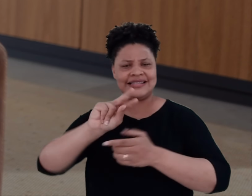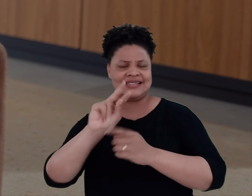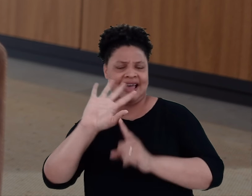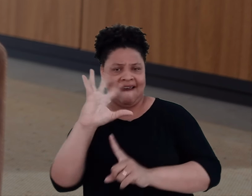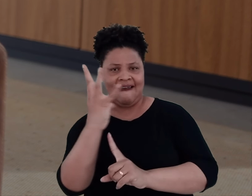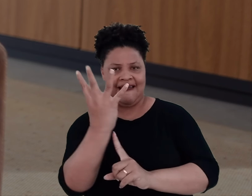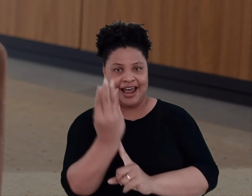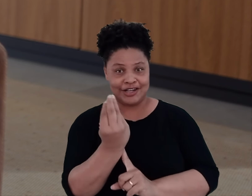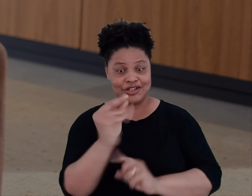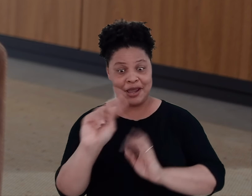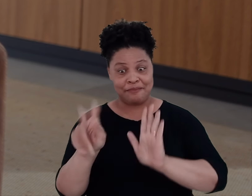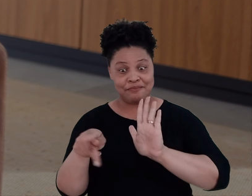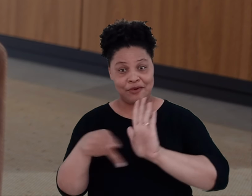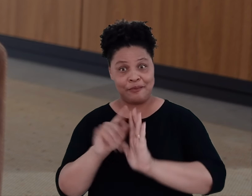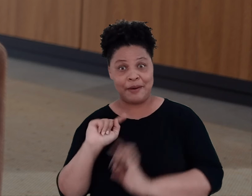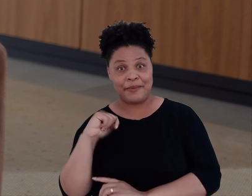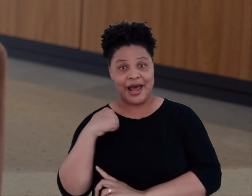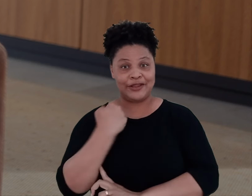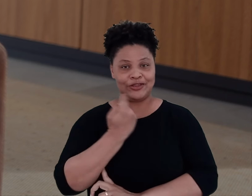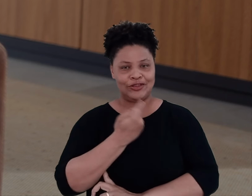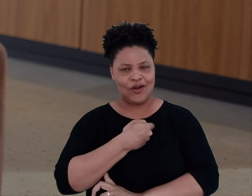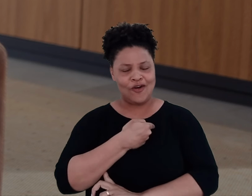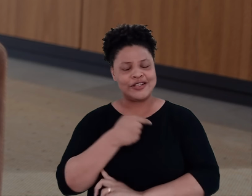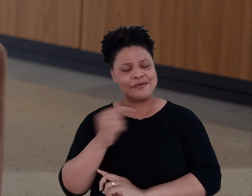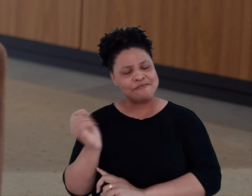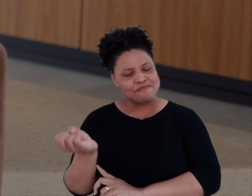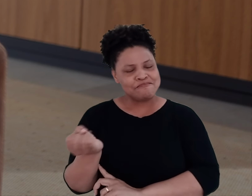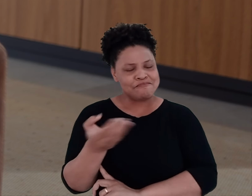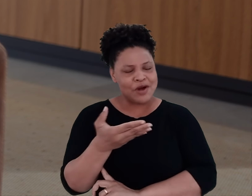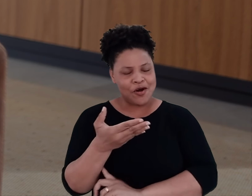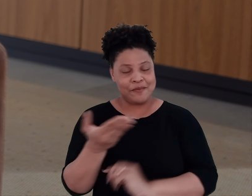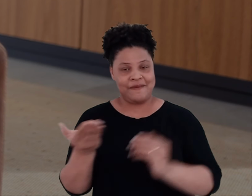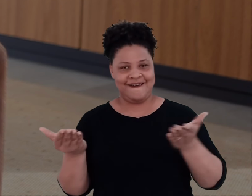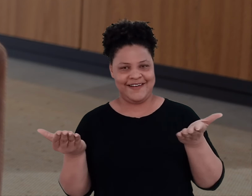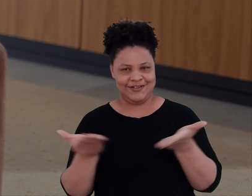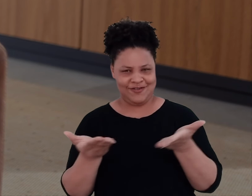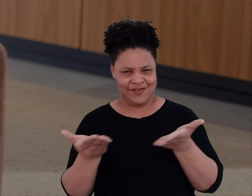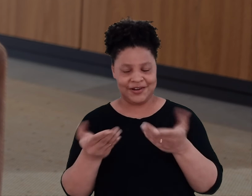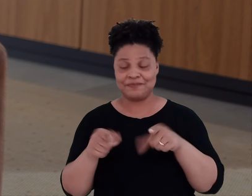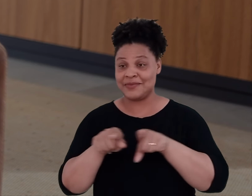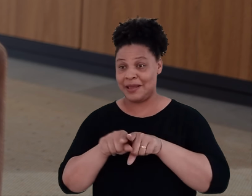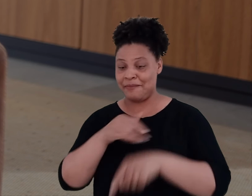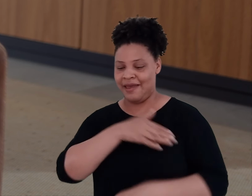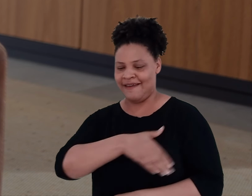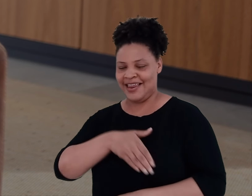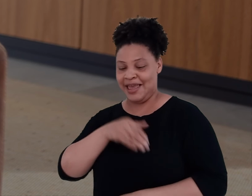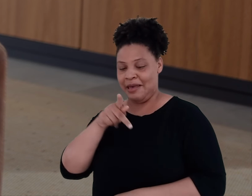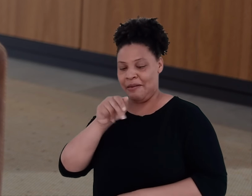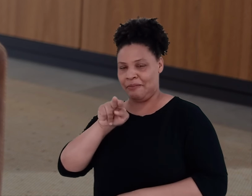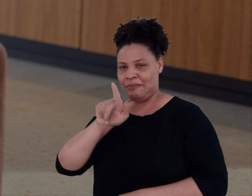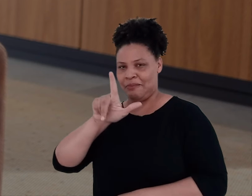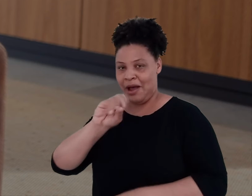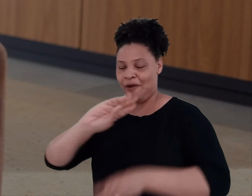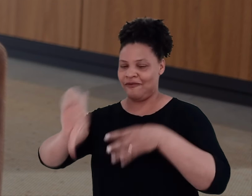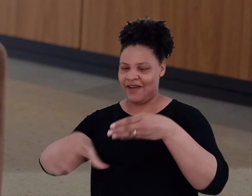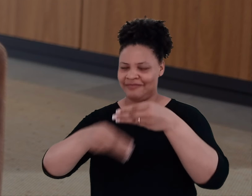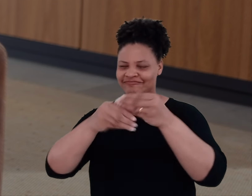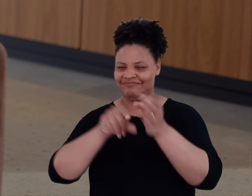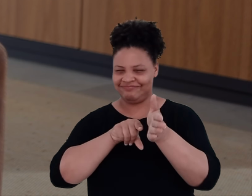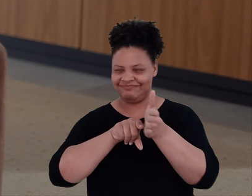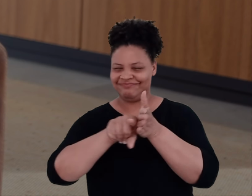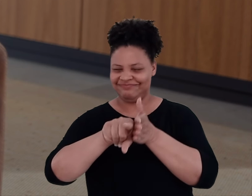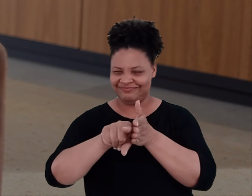nós, moderna e conectada com o nosso tempo. Aliás, o querido Paulo Rogério, da Afro TV, tem uma contribuição para